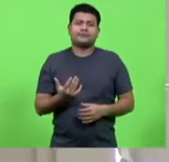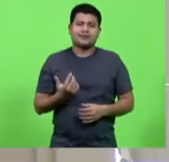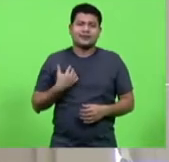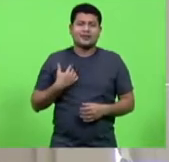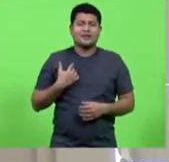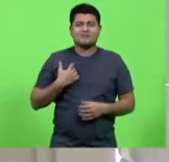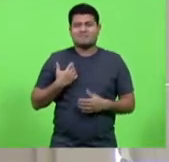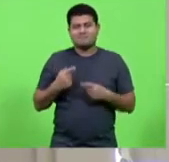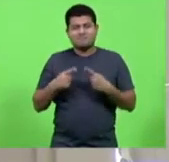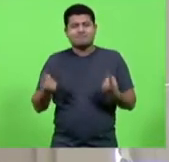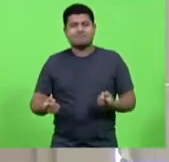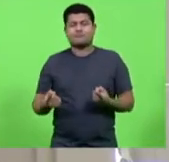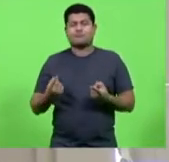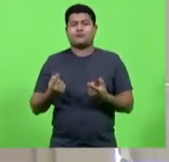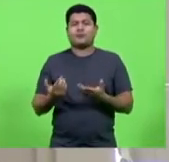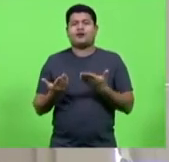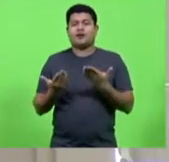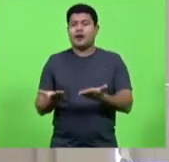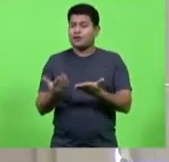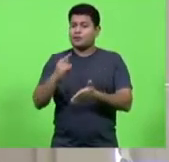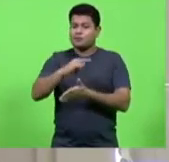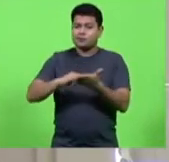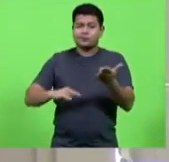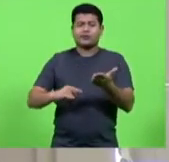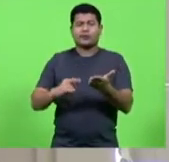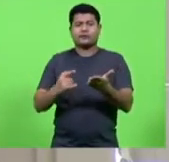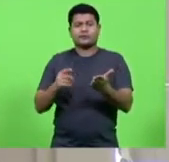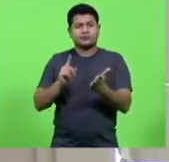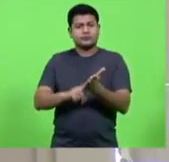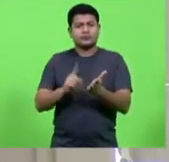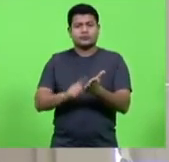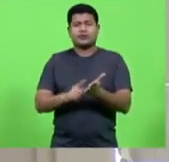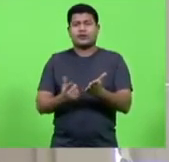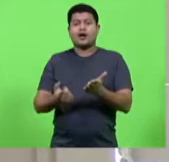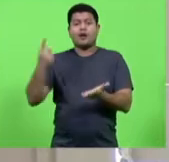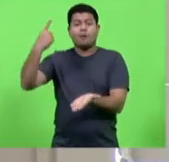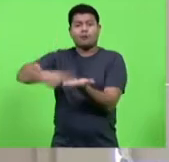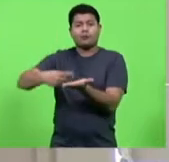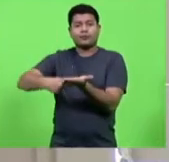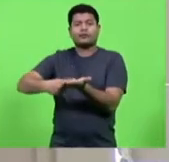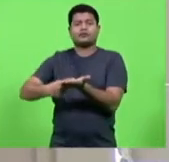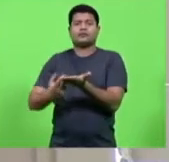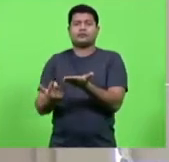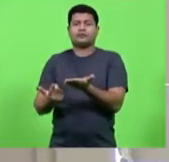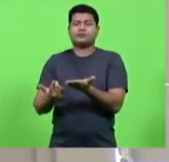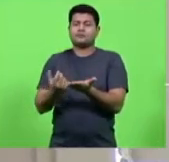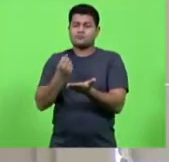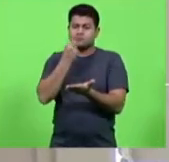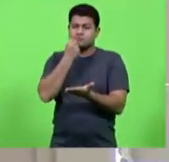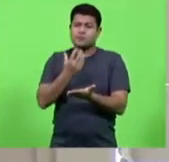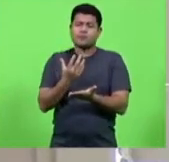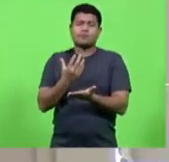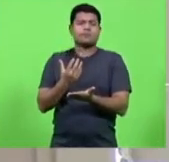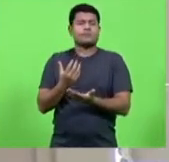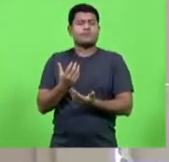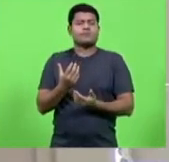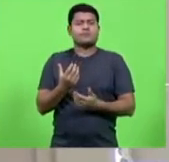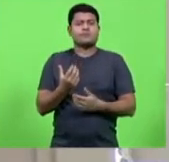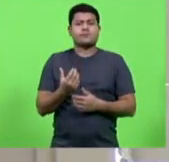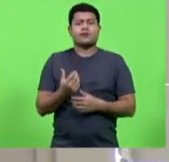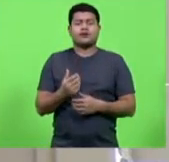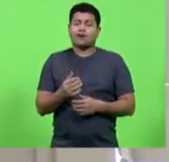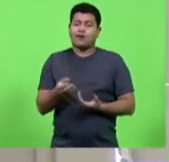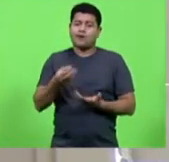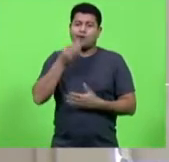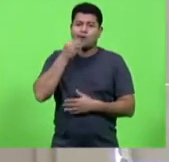o termo de ajustamento de conduta vai sair, vai ser assinado agora, entraram num acordo, claro, vai ser